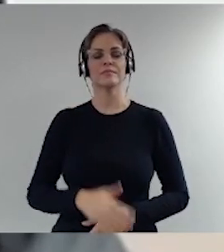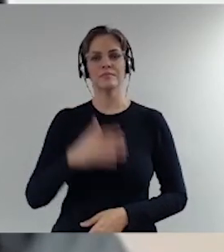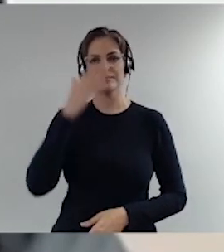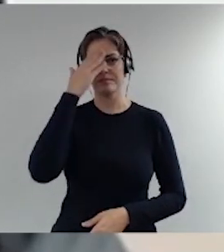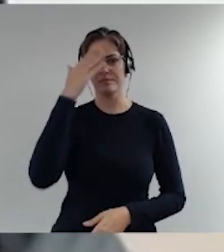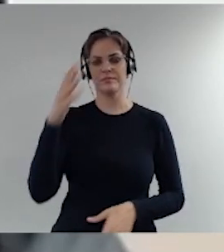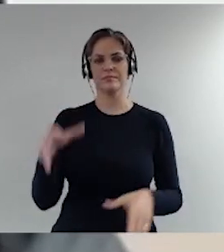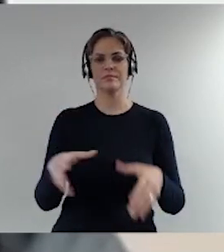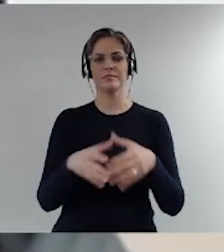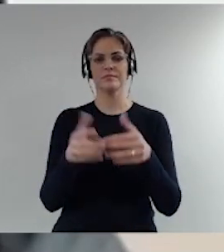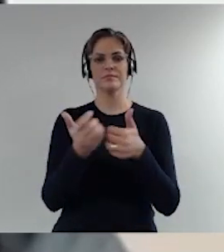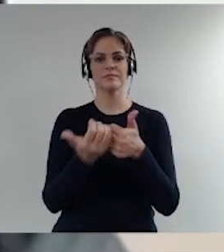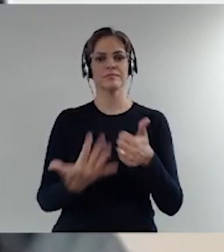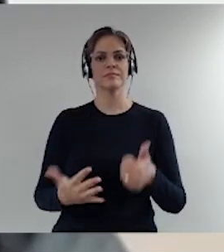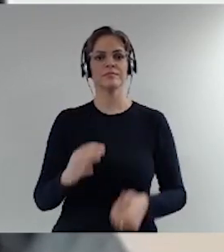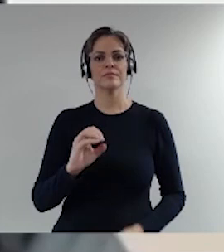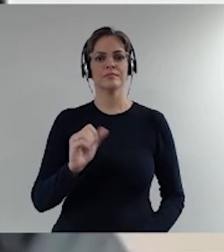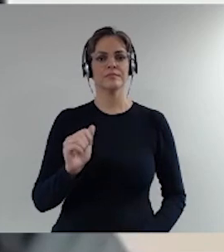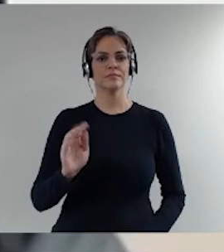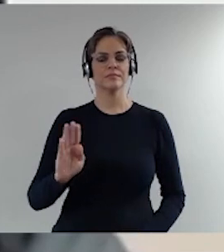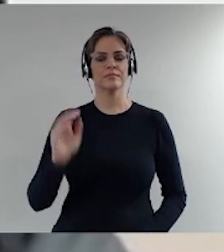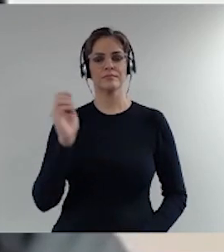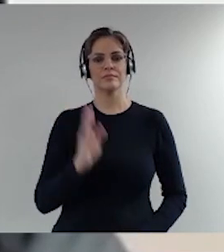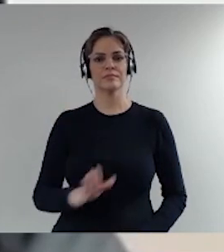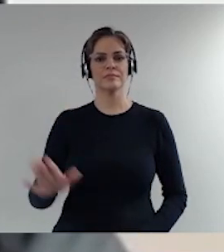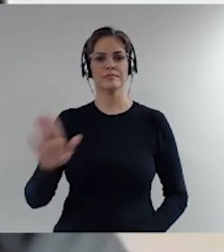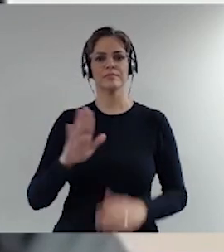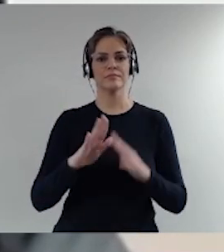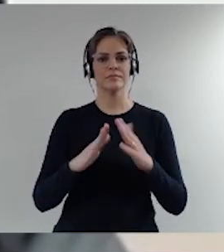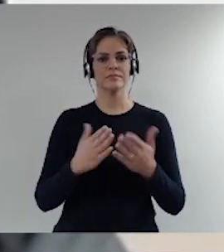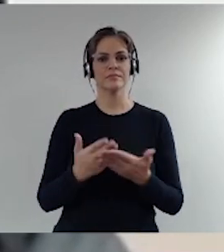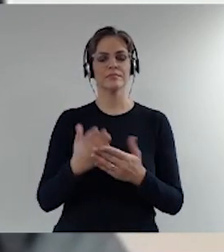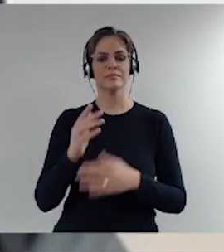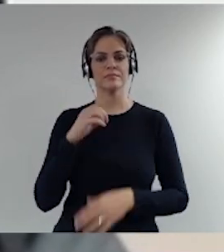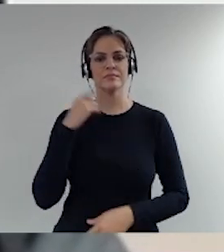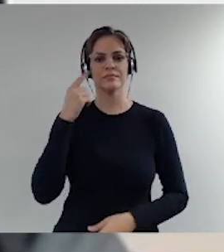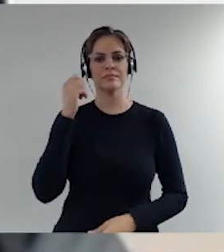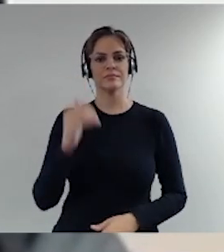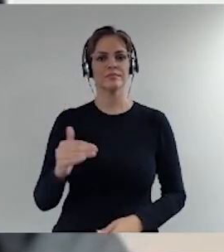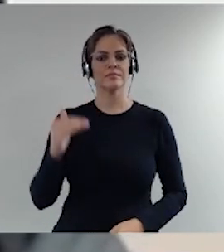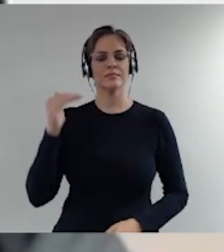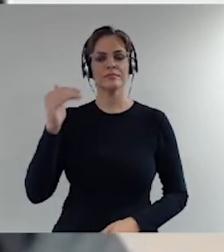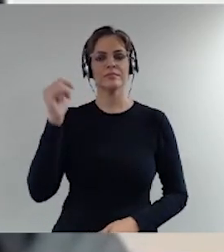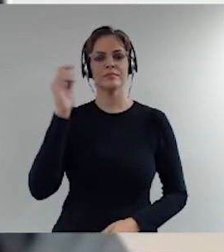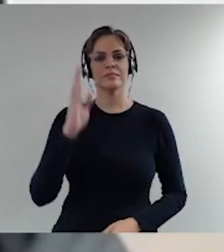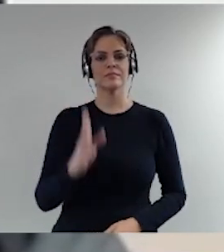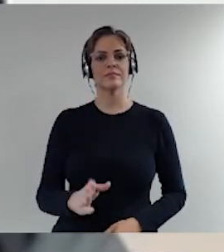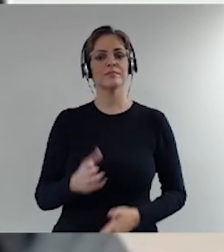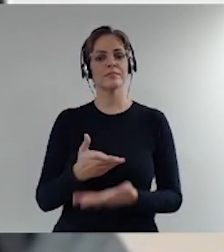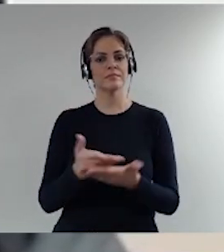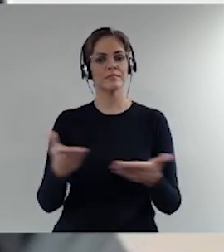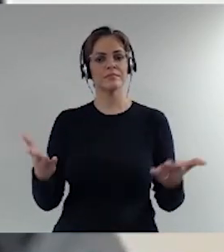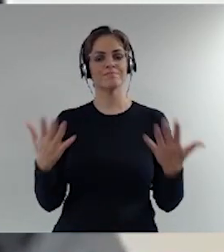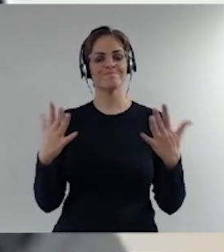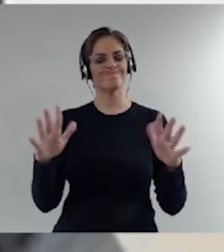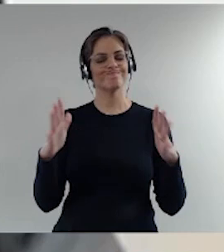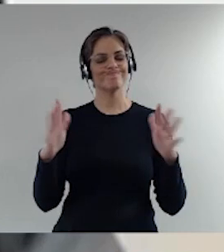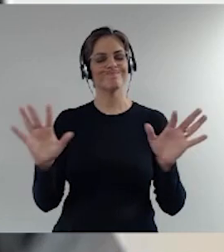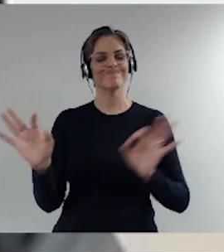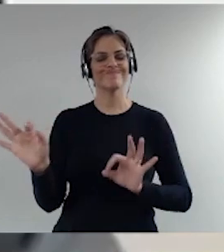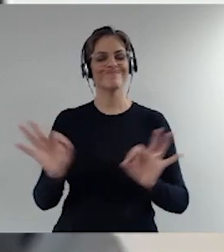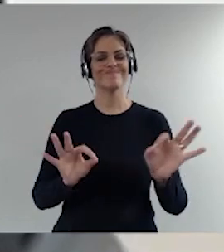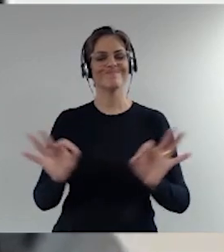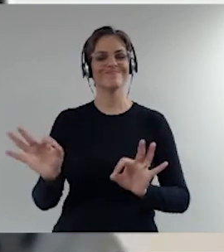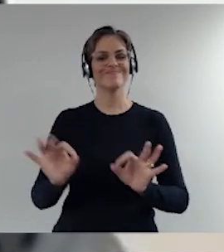diretoria da OAB Nacional e à Escola Superior da Advocacia Nacional pelo convite e parabenizar a todos os envolvidos na realização desse